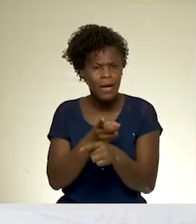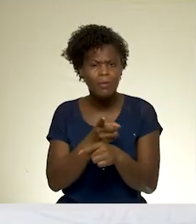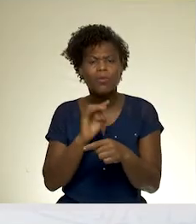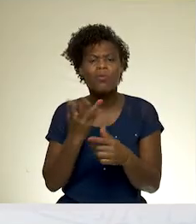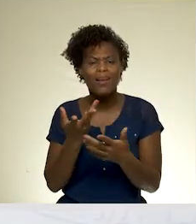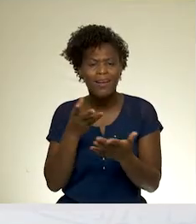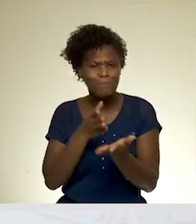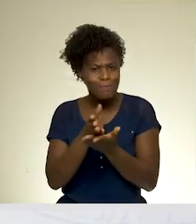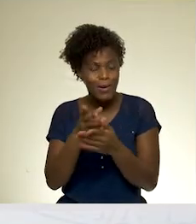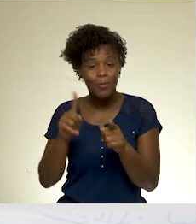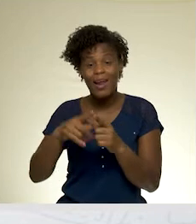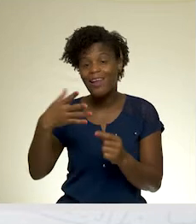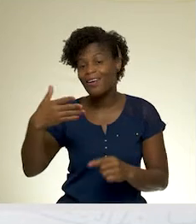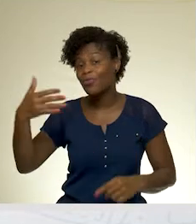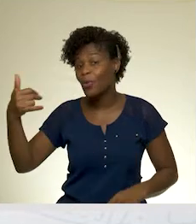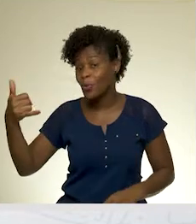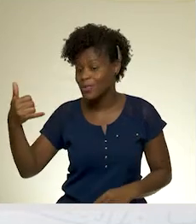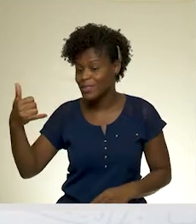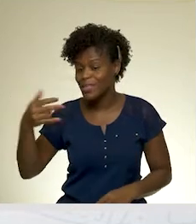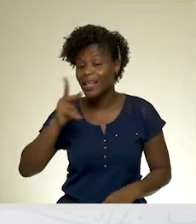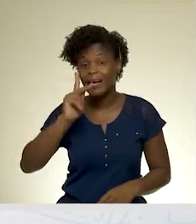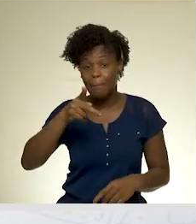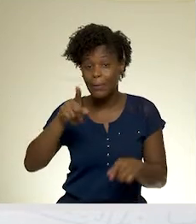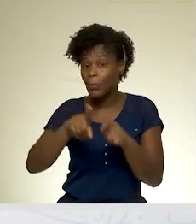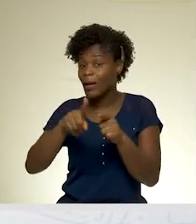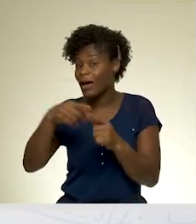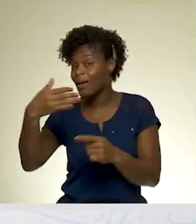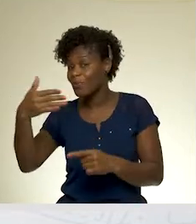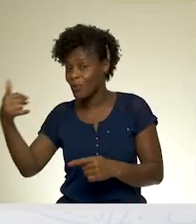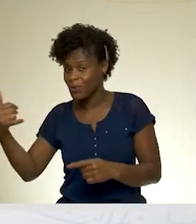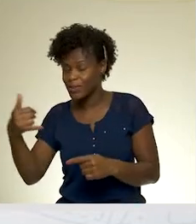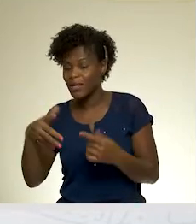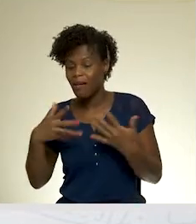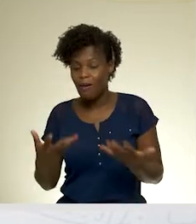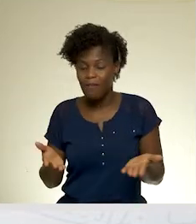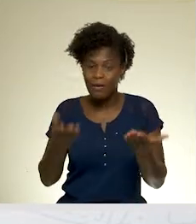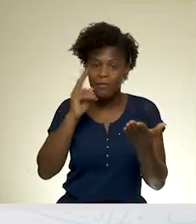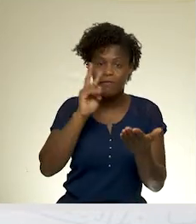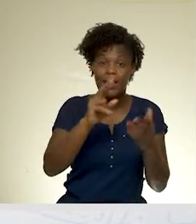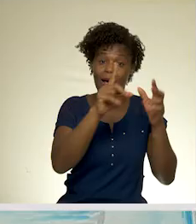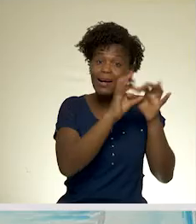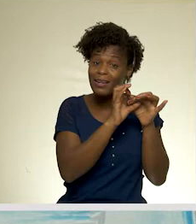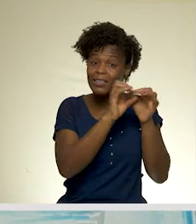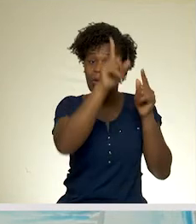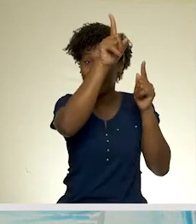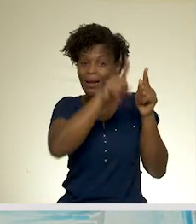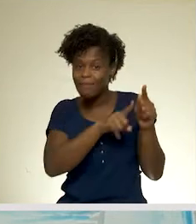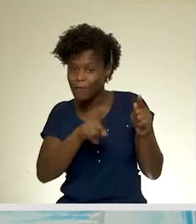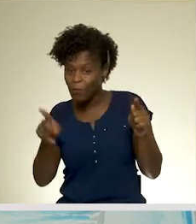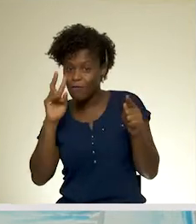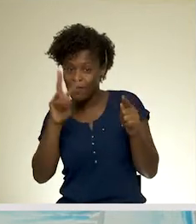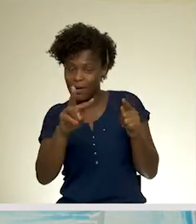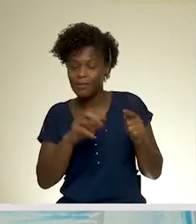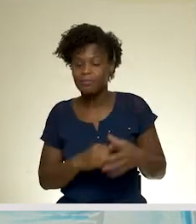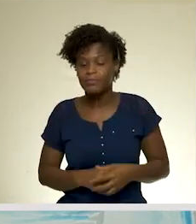é 12. Isso aqui é relação através da tabela. Vamos ver a relação no gráfico. Ora, temos